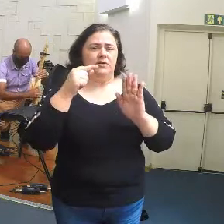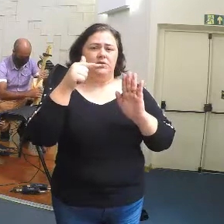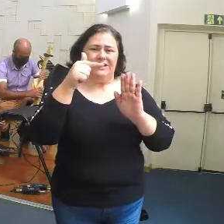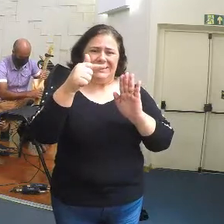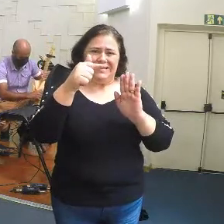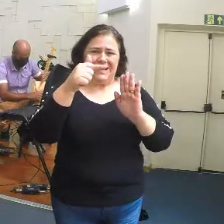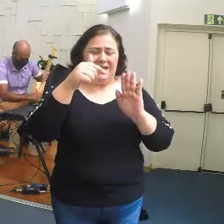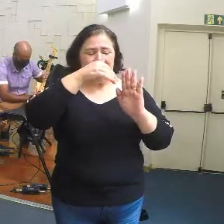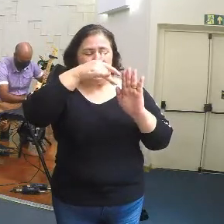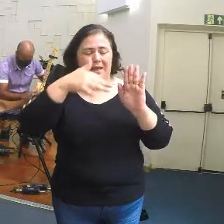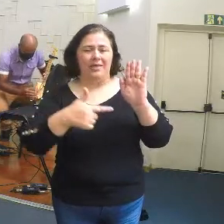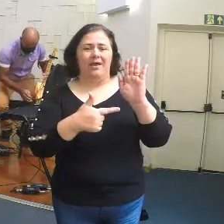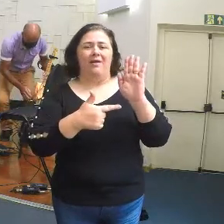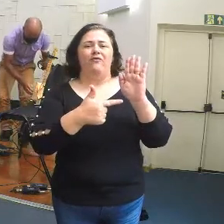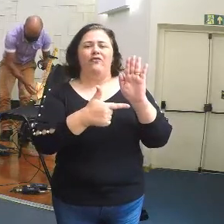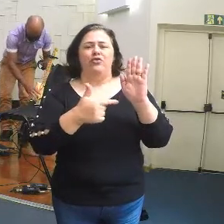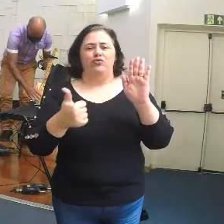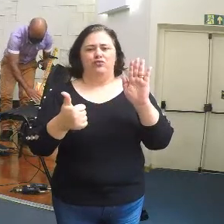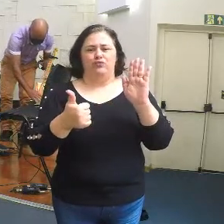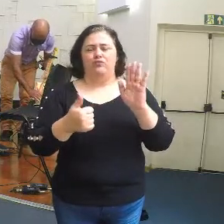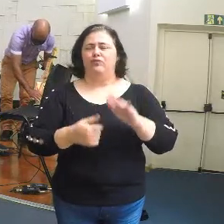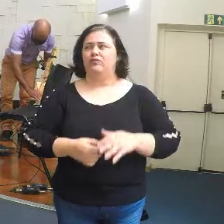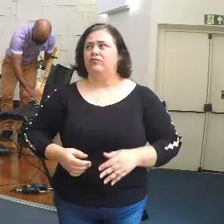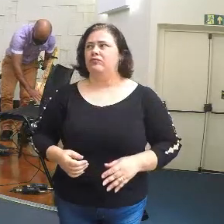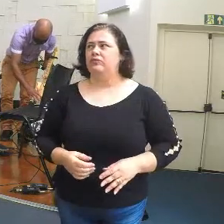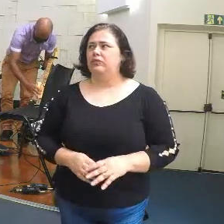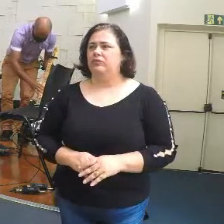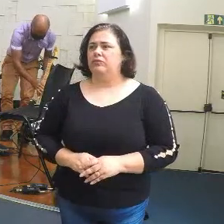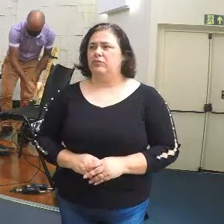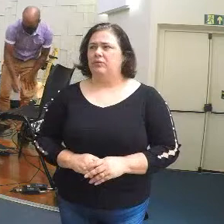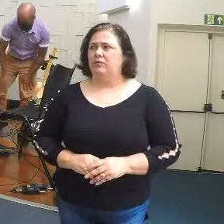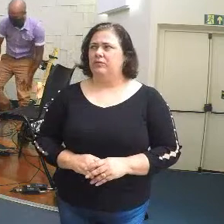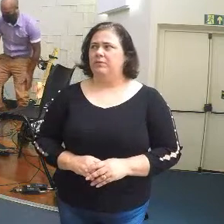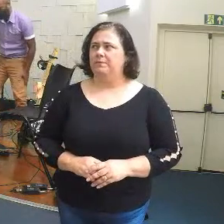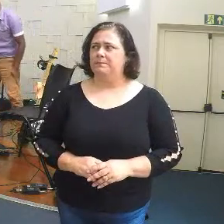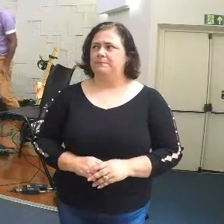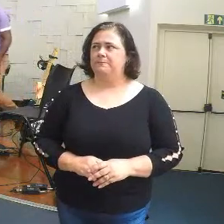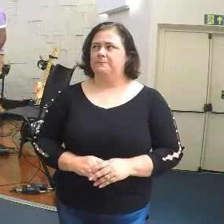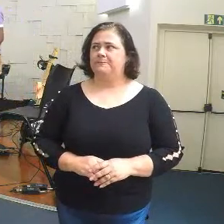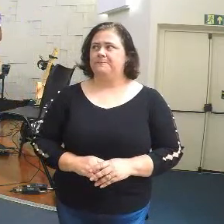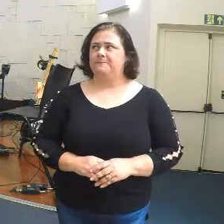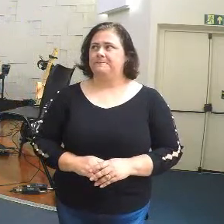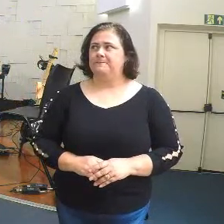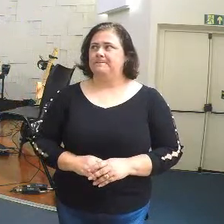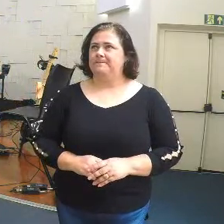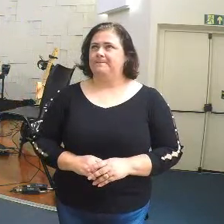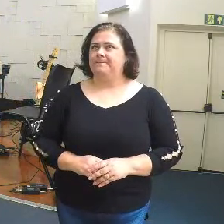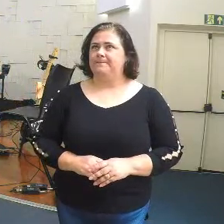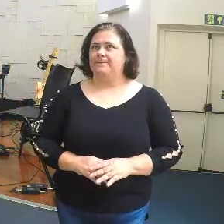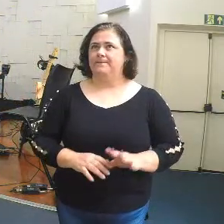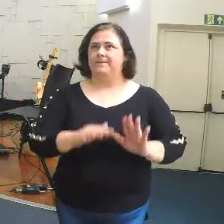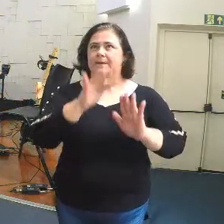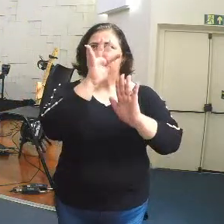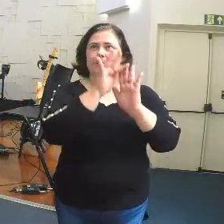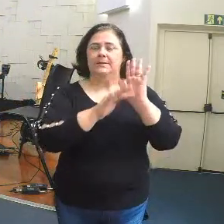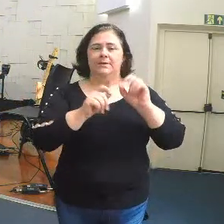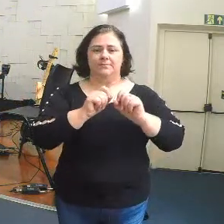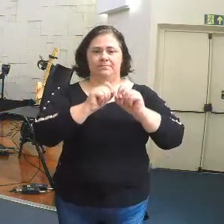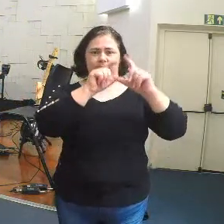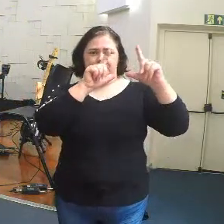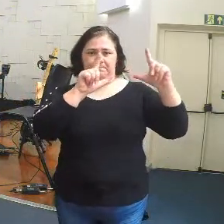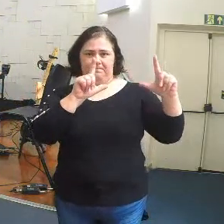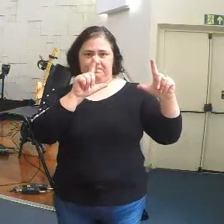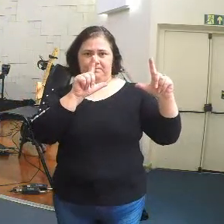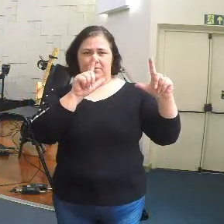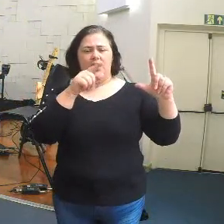Texto que está projetado aqui nessas duas telas. Em casa também, você